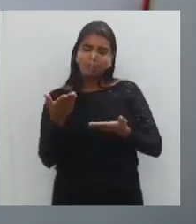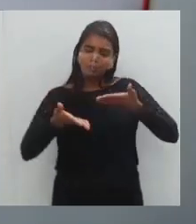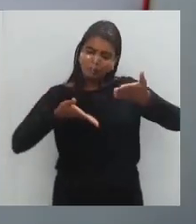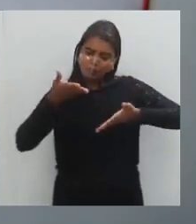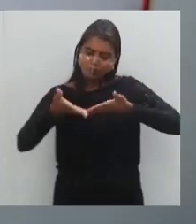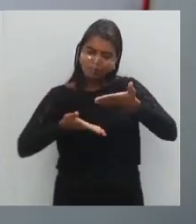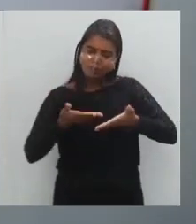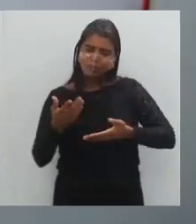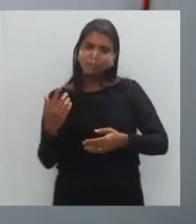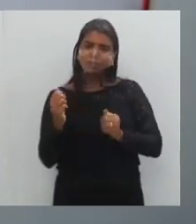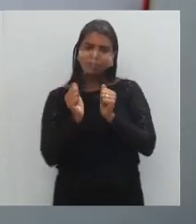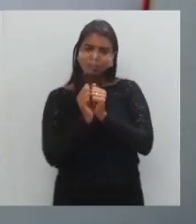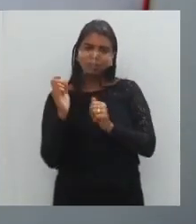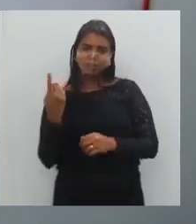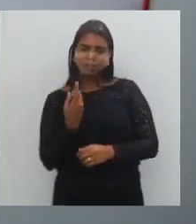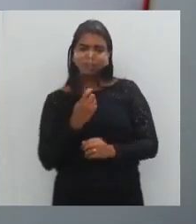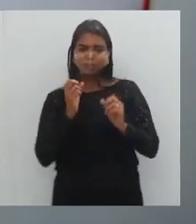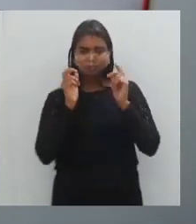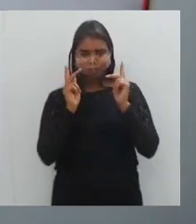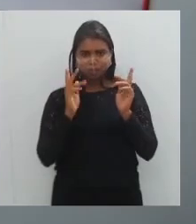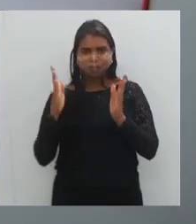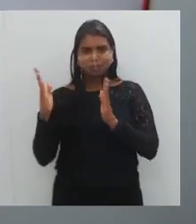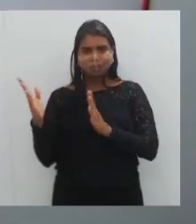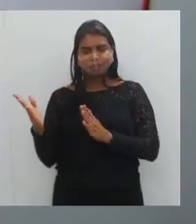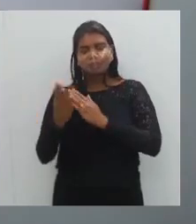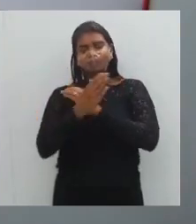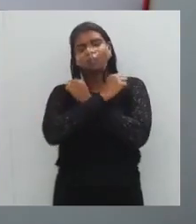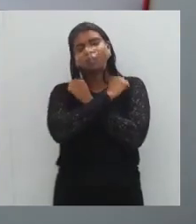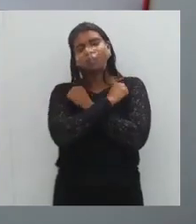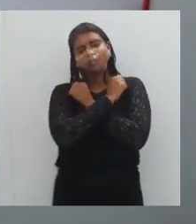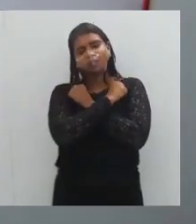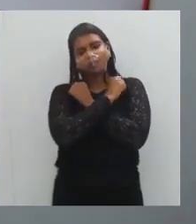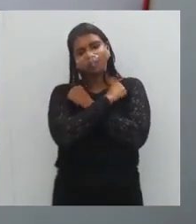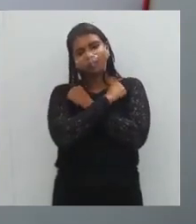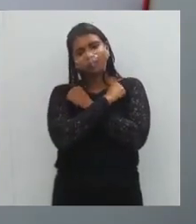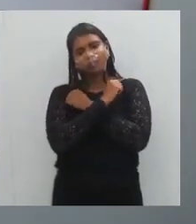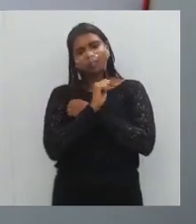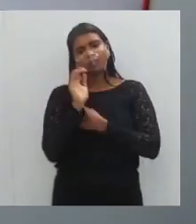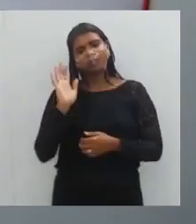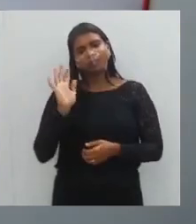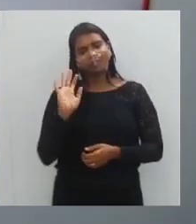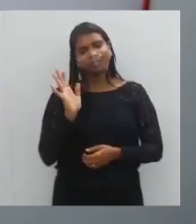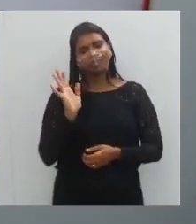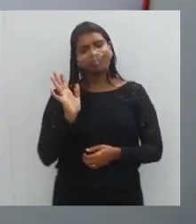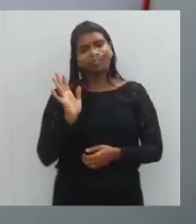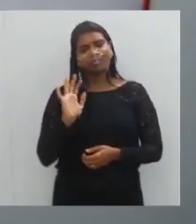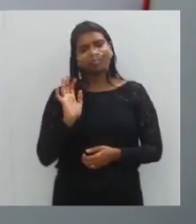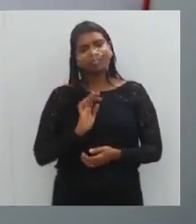participar aqui ao vivo conosco, tá bom? Então, um grande abraço e até a próxima aula.